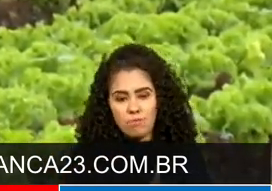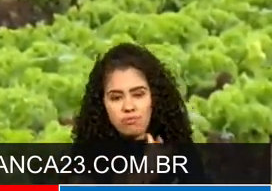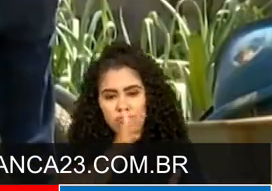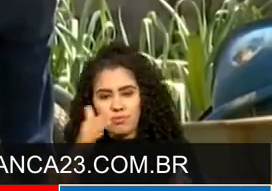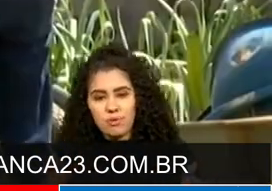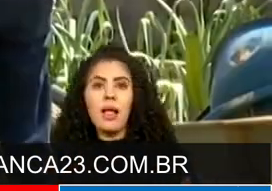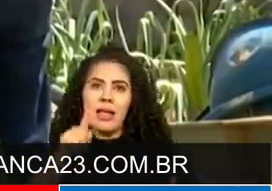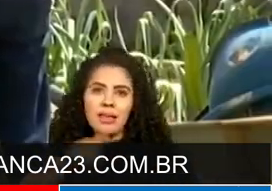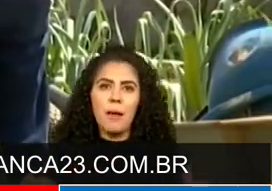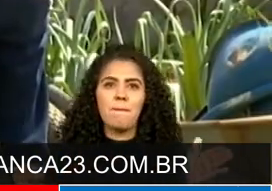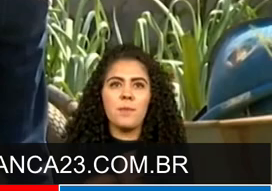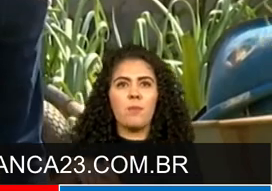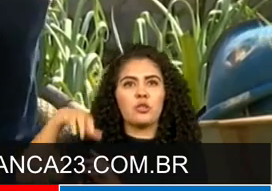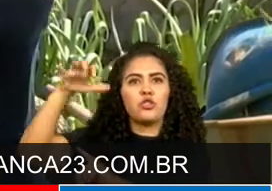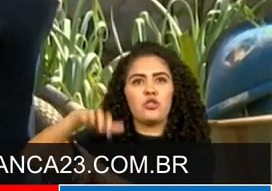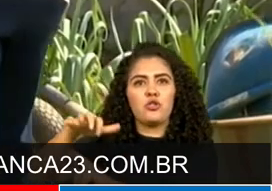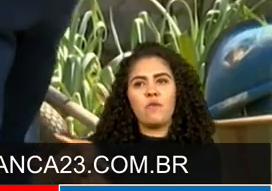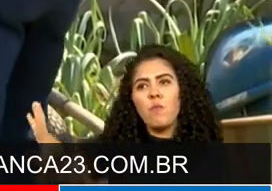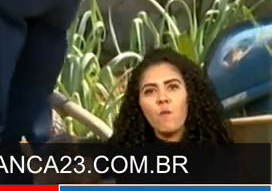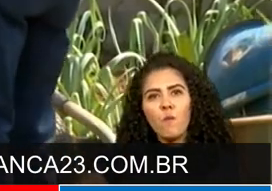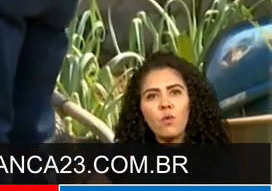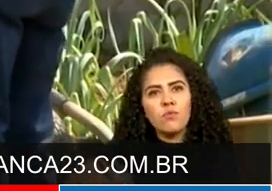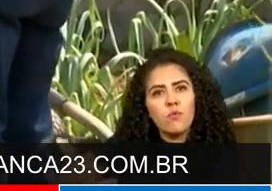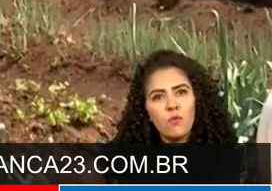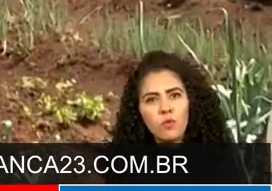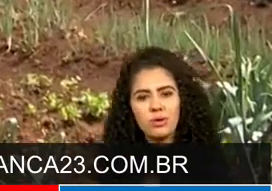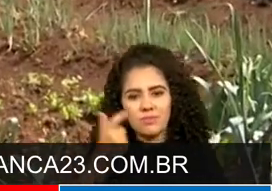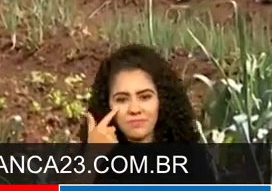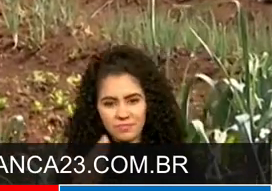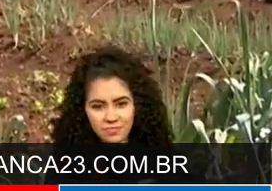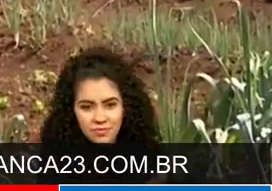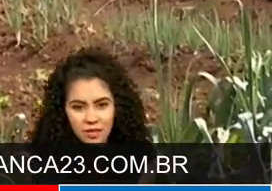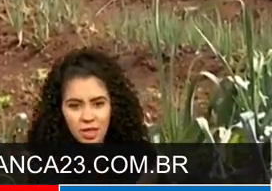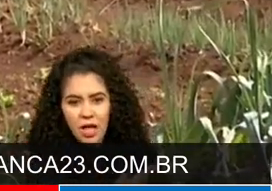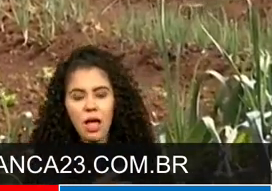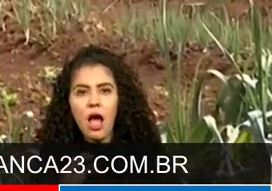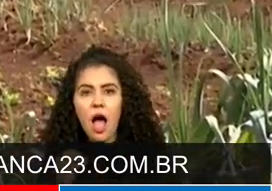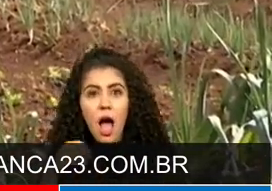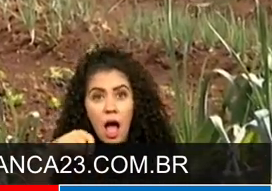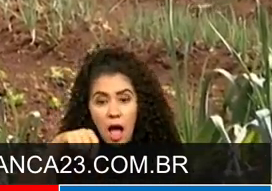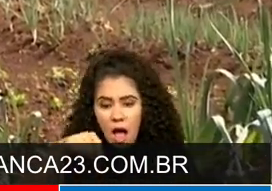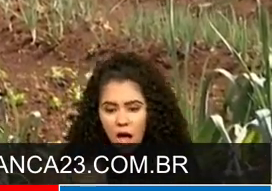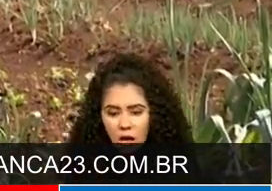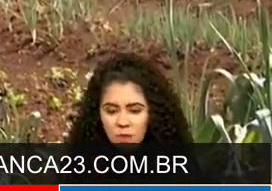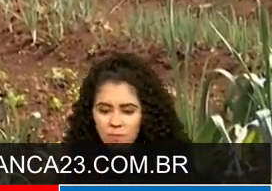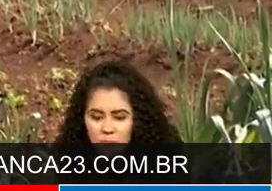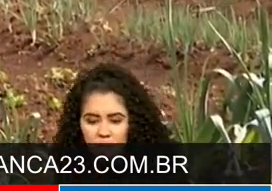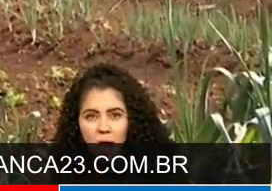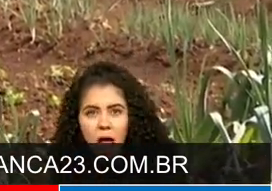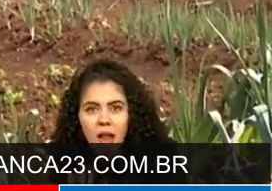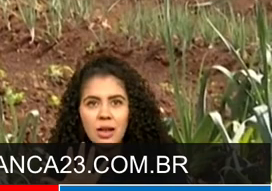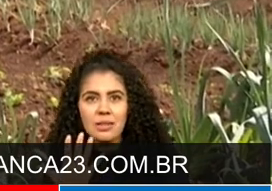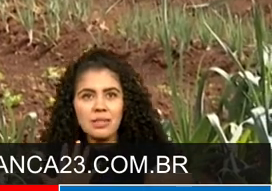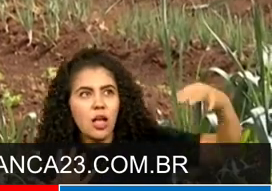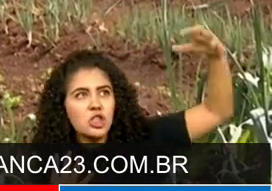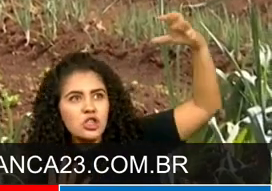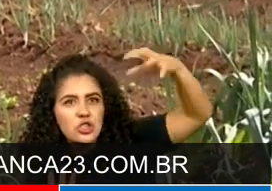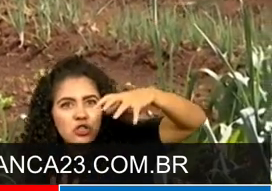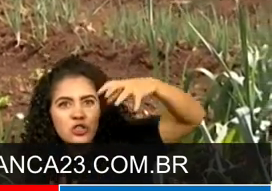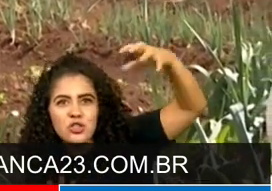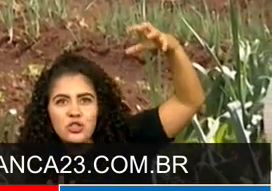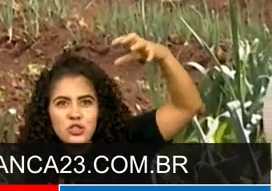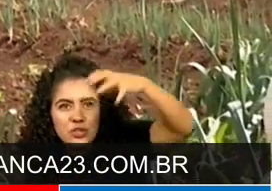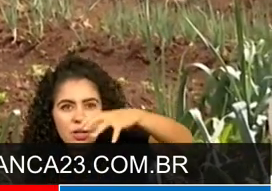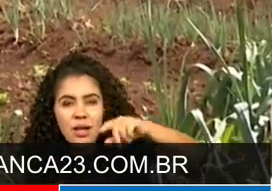chuva. Oliveira faz poesia com o trabalho. A planta que é molhada pela chuva do nevoeiro. Além